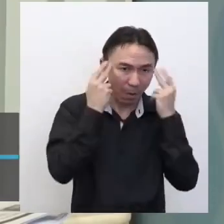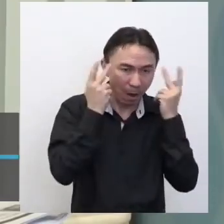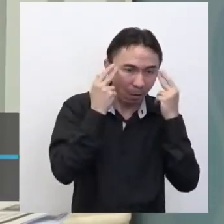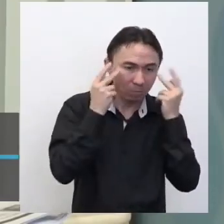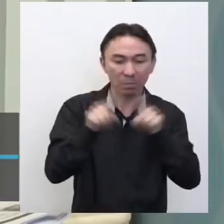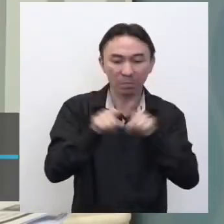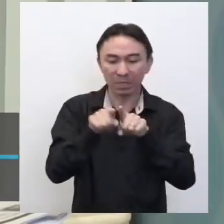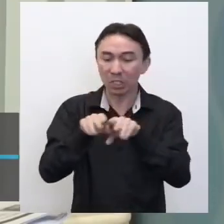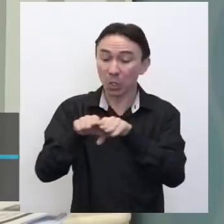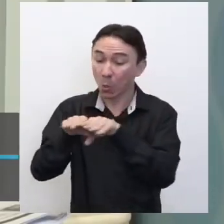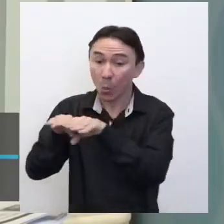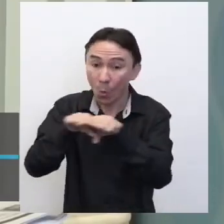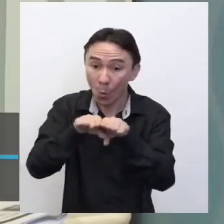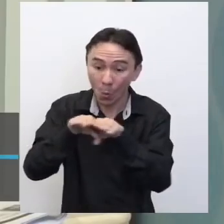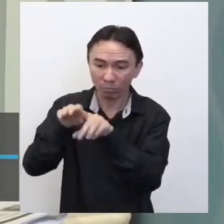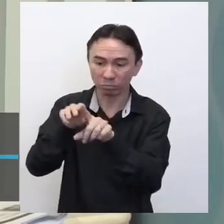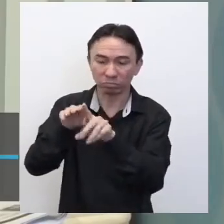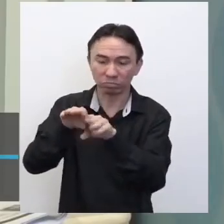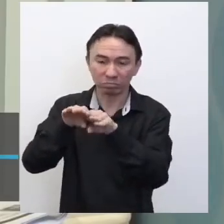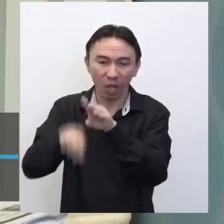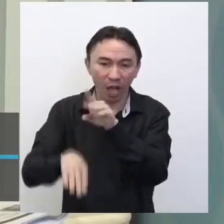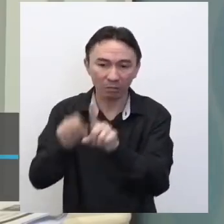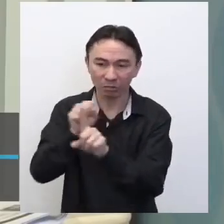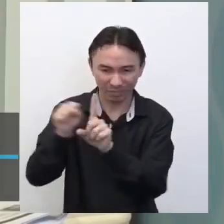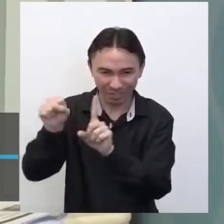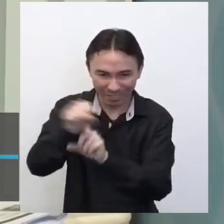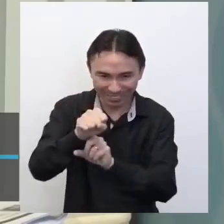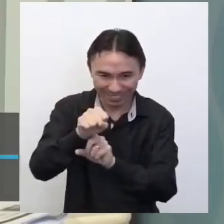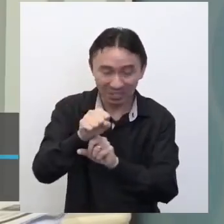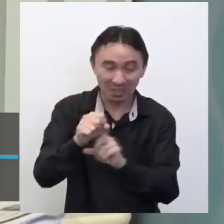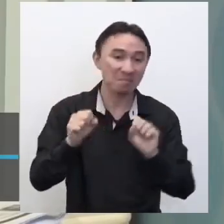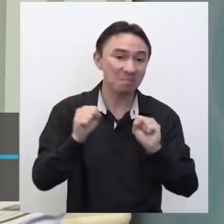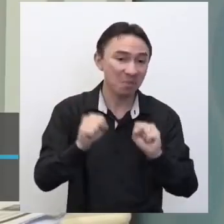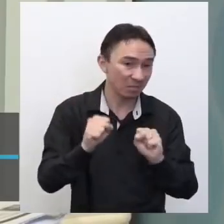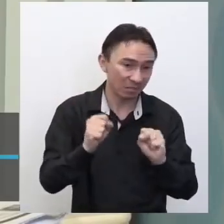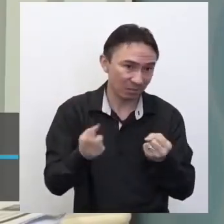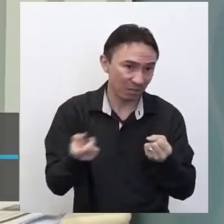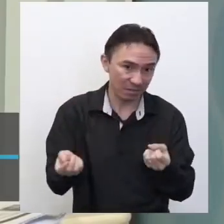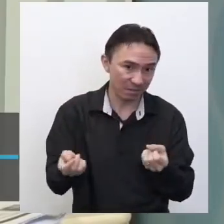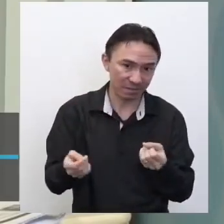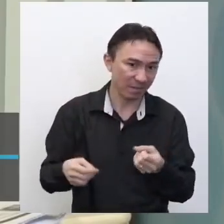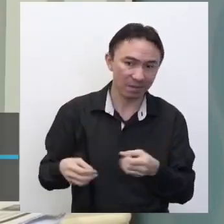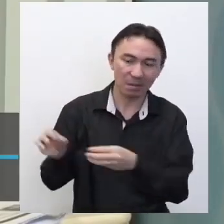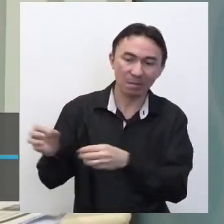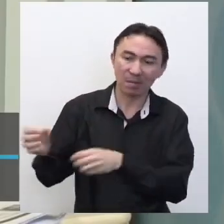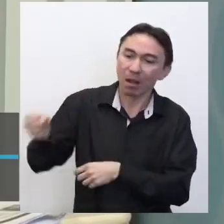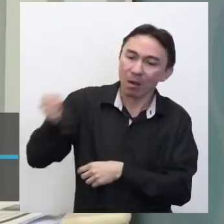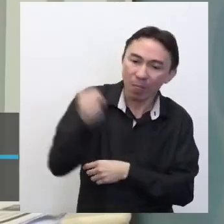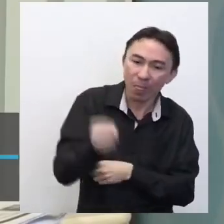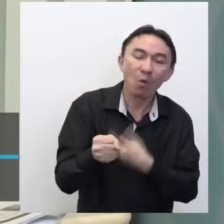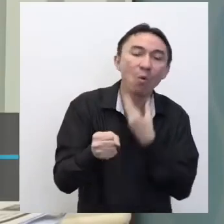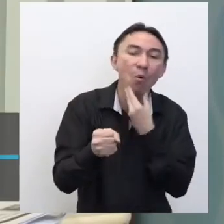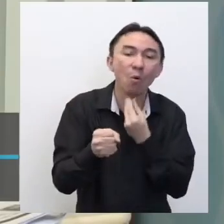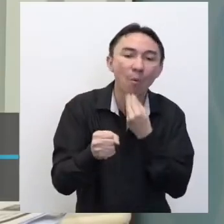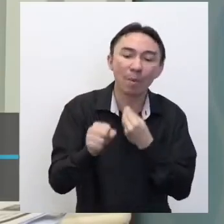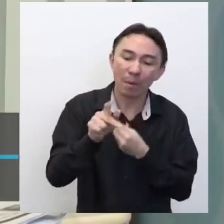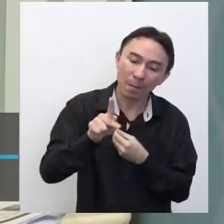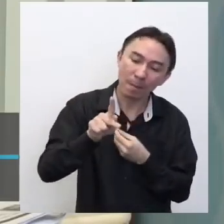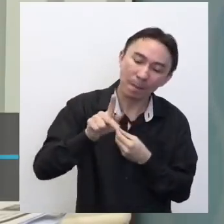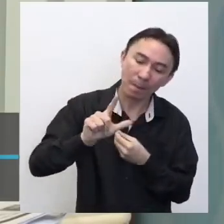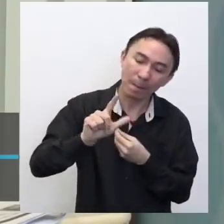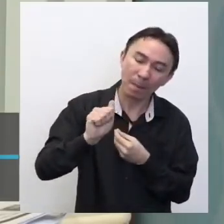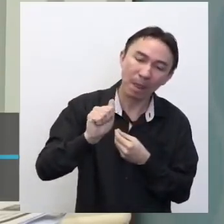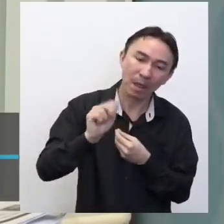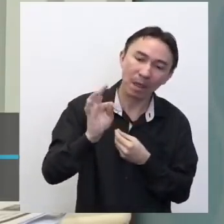gente poderia trazer aqui para o nosso debate o Platão, que nasceu mais ou menos